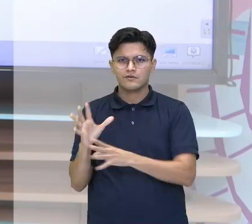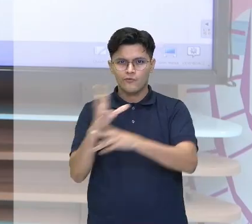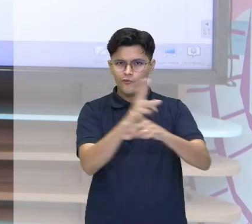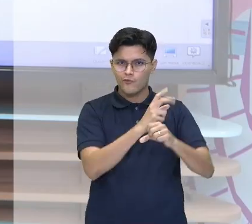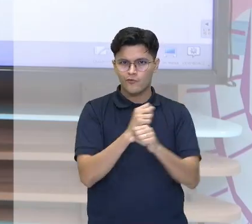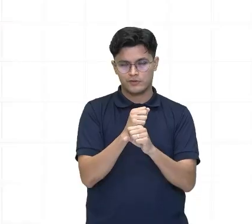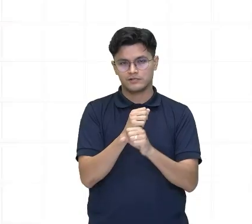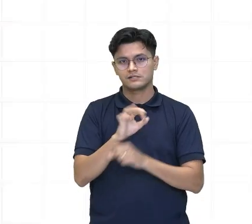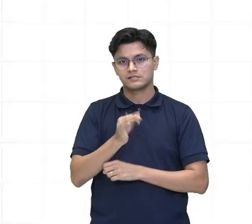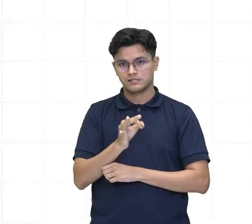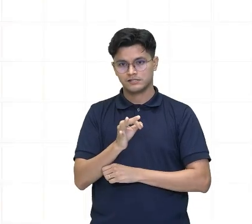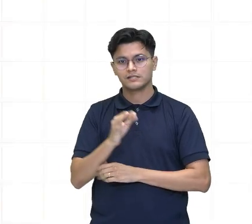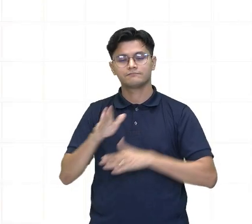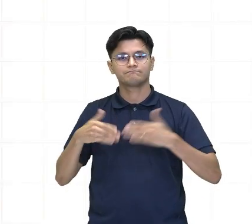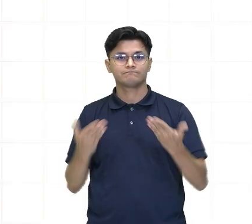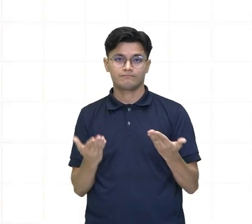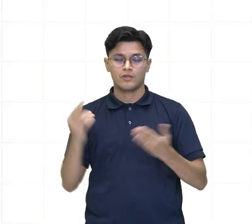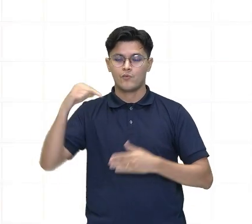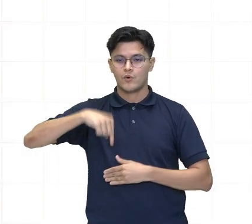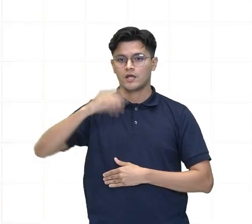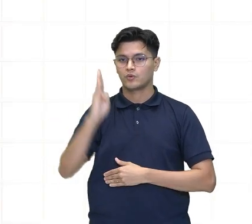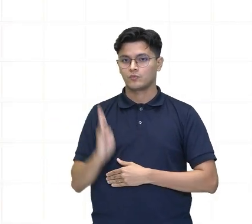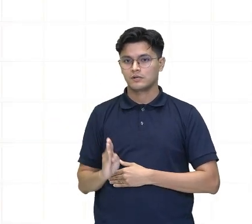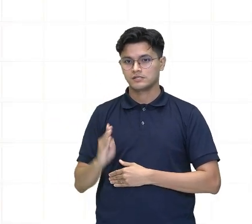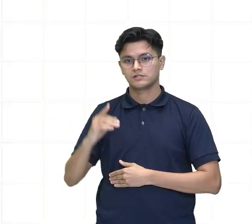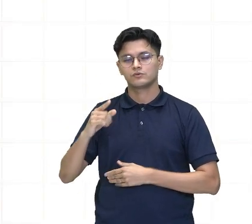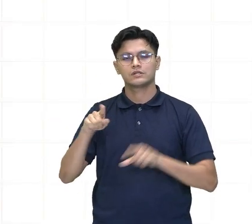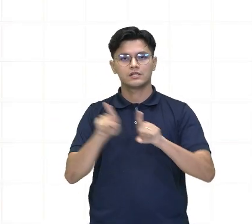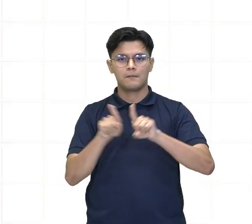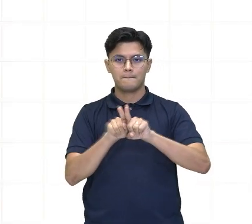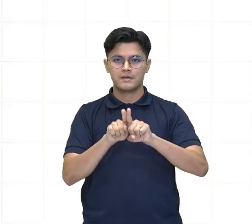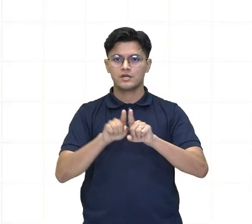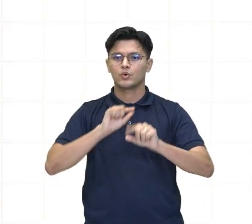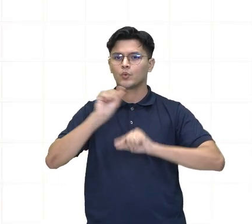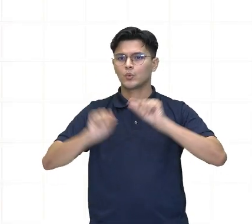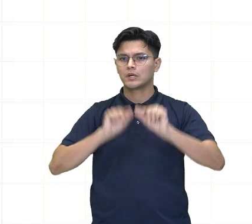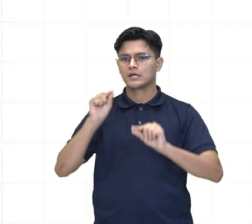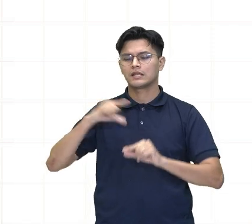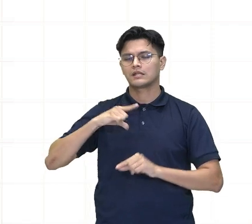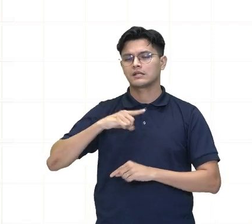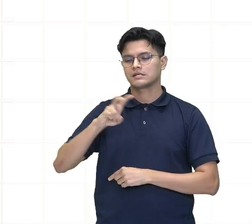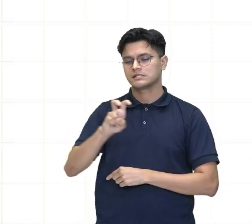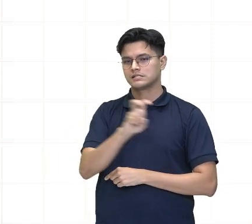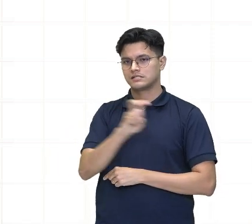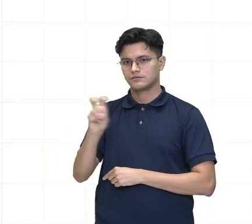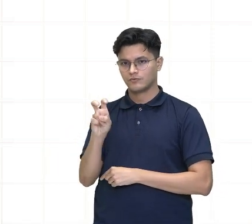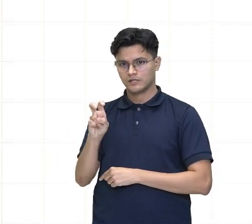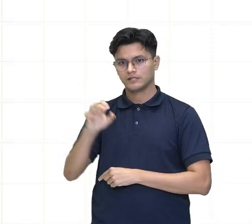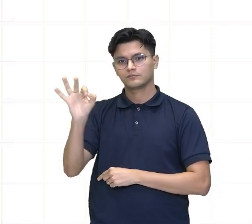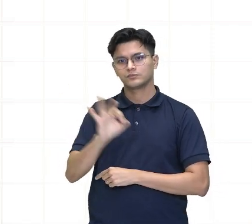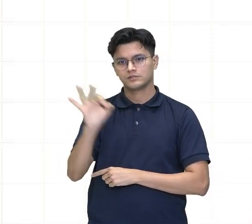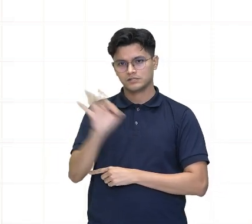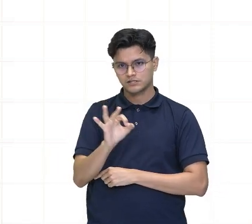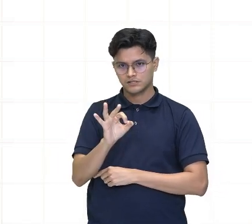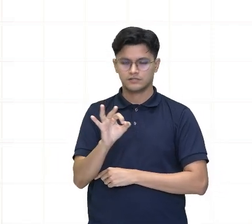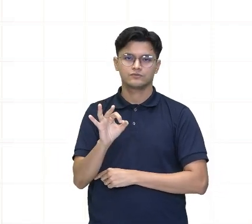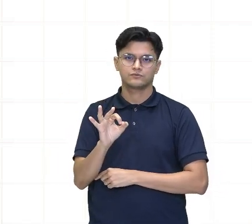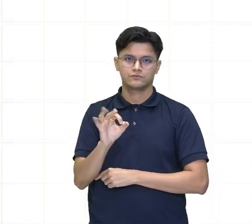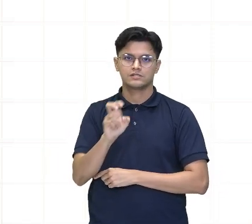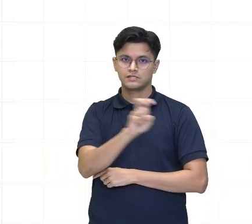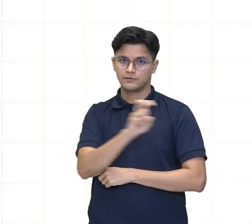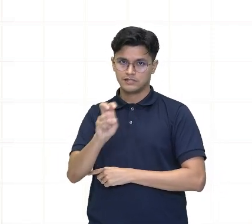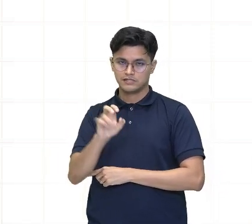também, entretanto, no Brasil, né, nós temos aí 55% dessa renda nacional, elas estavam nas